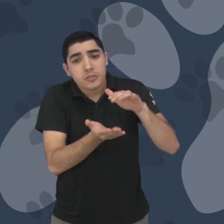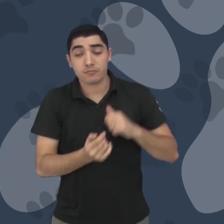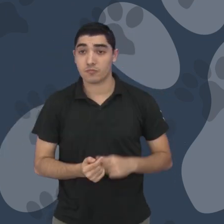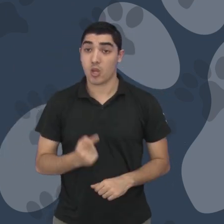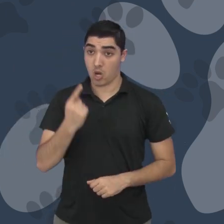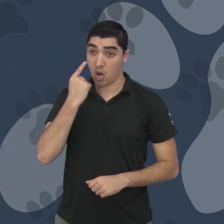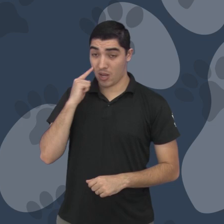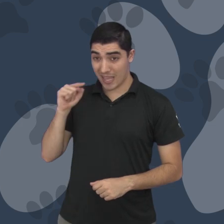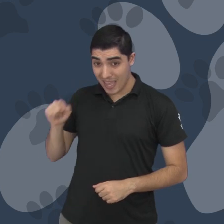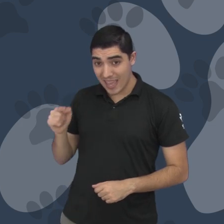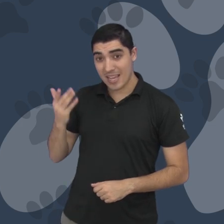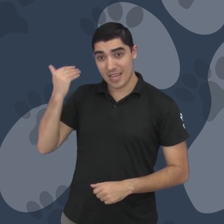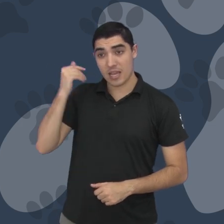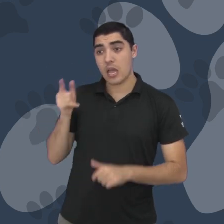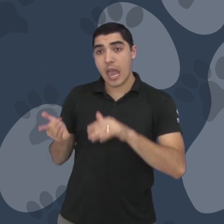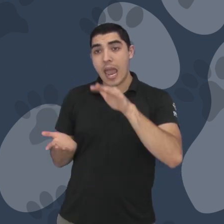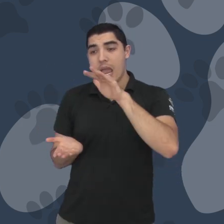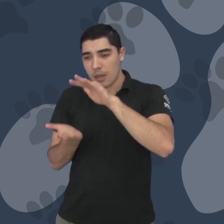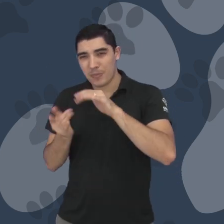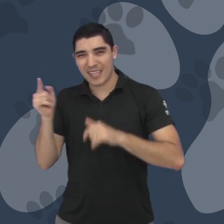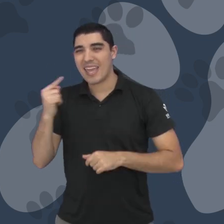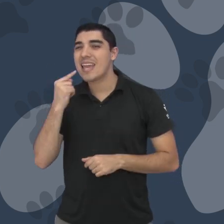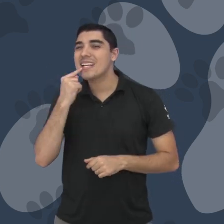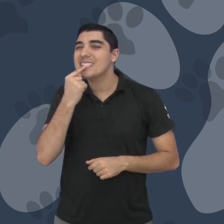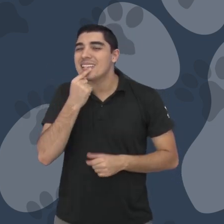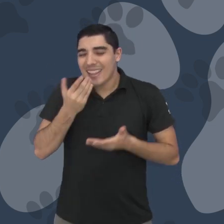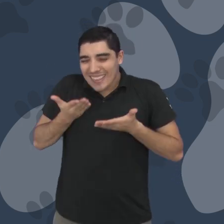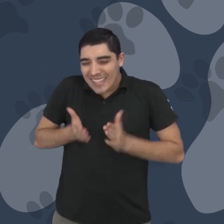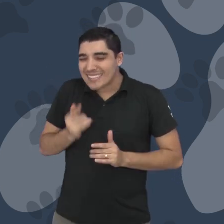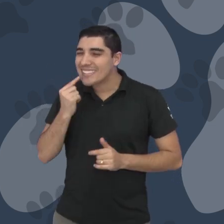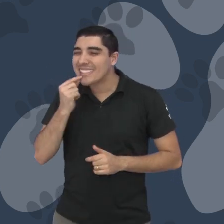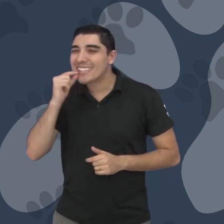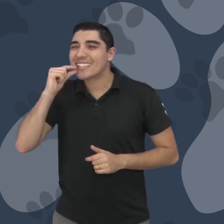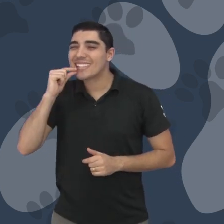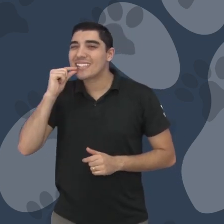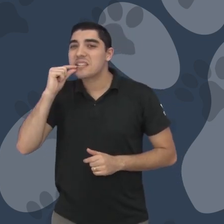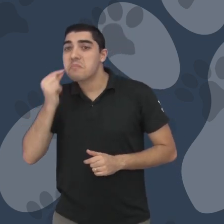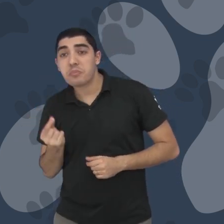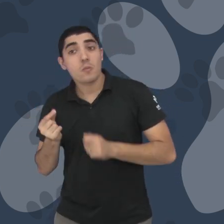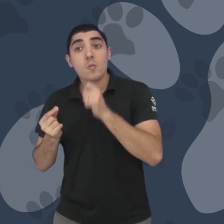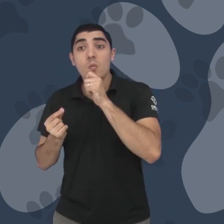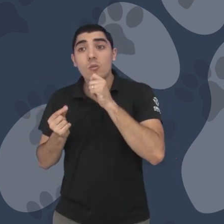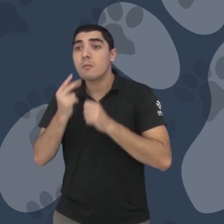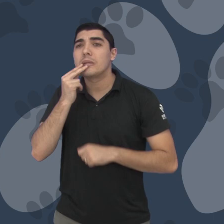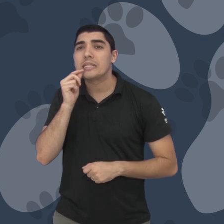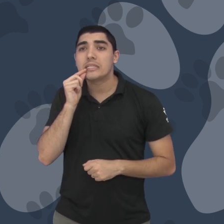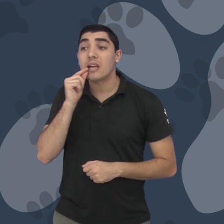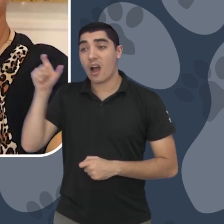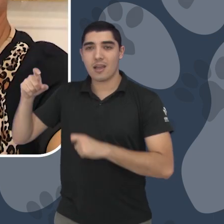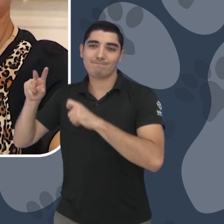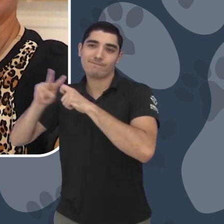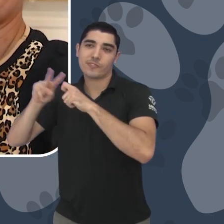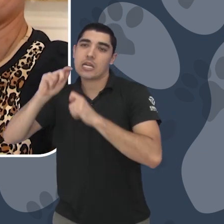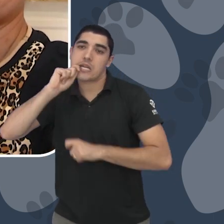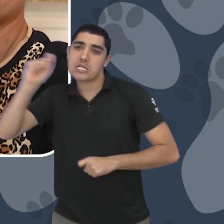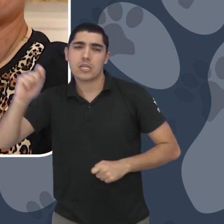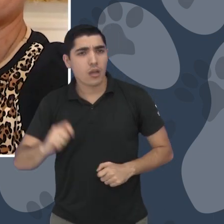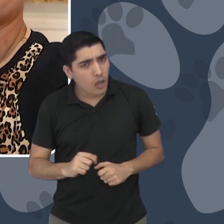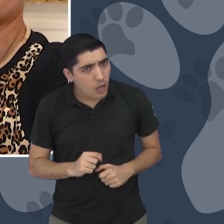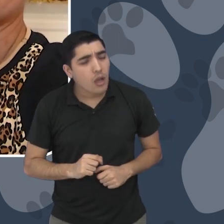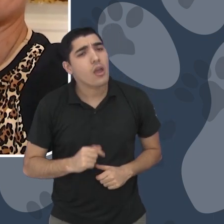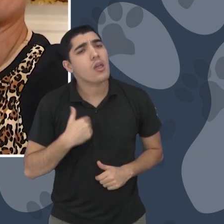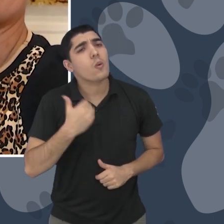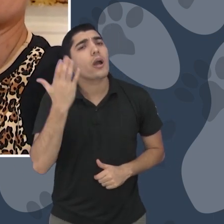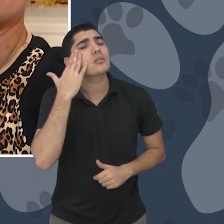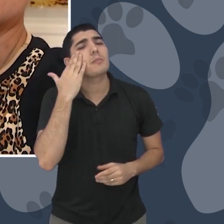O Cafuné, ele não caiu os dentinhos dele de leite. 2 deles precisaram ser retirados em processo com a doutora. Eu quero saber mais sobre os